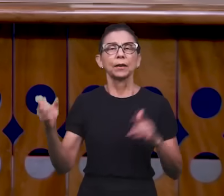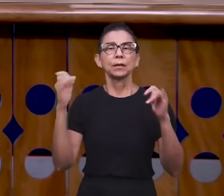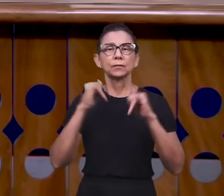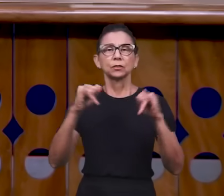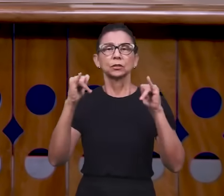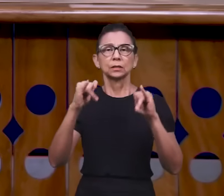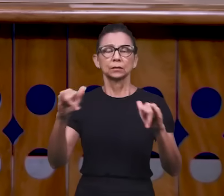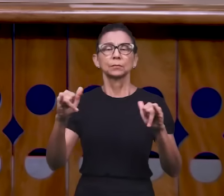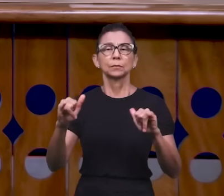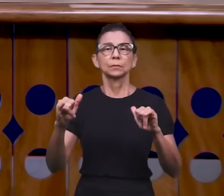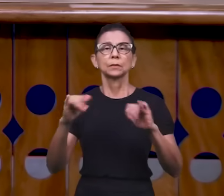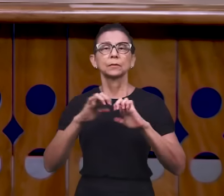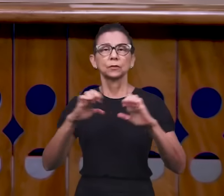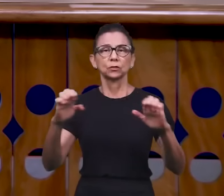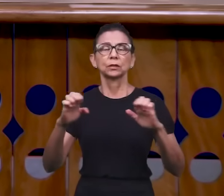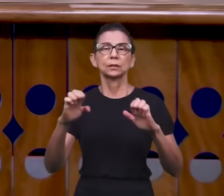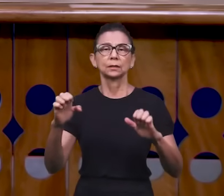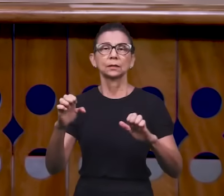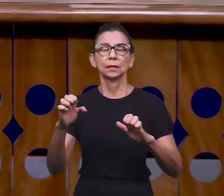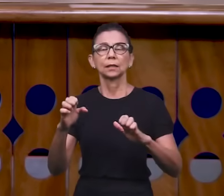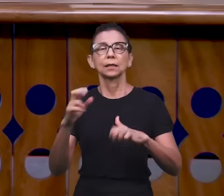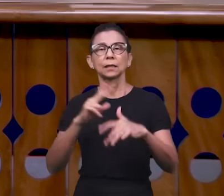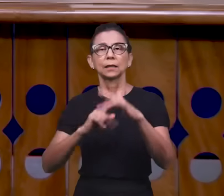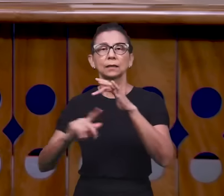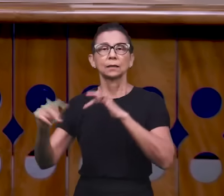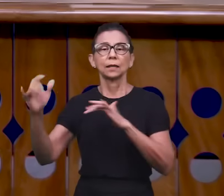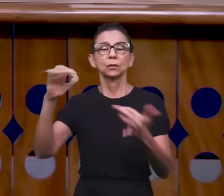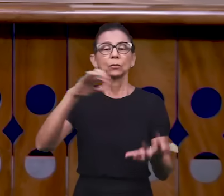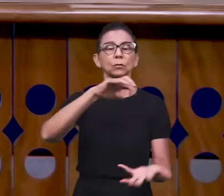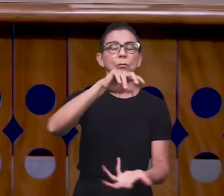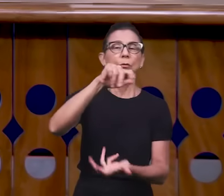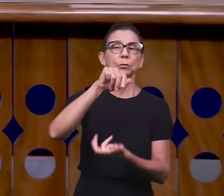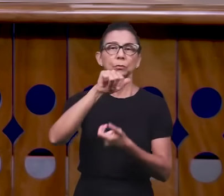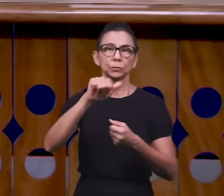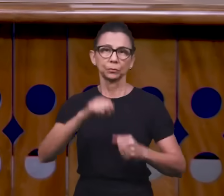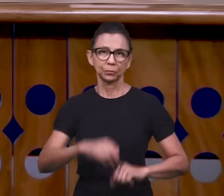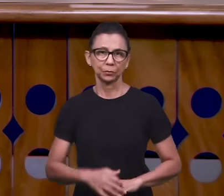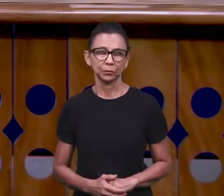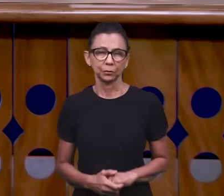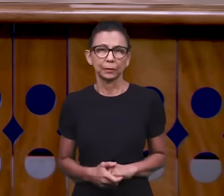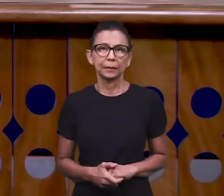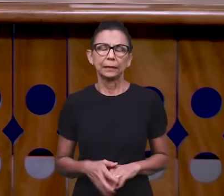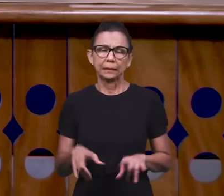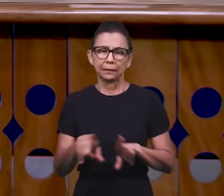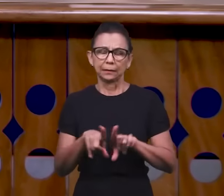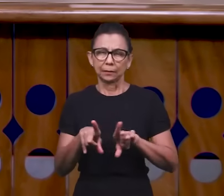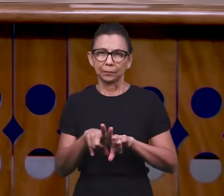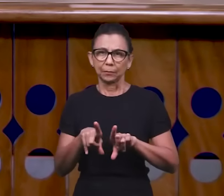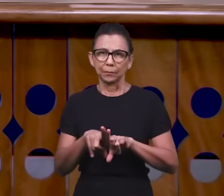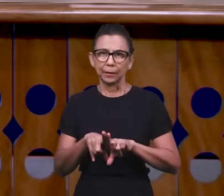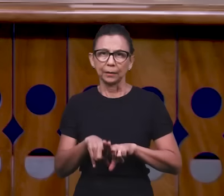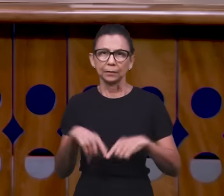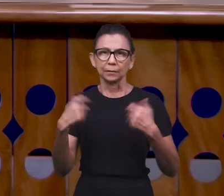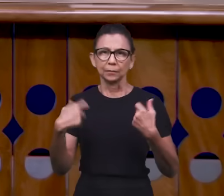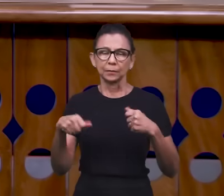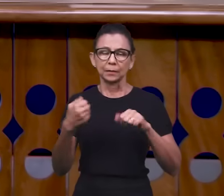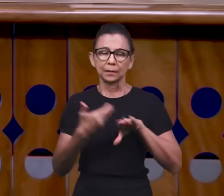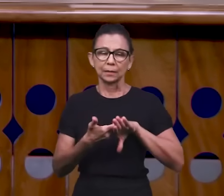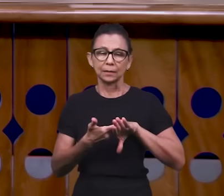texto do livro de Joel, quando ele fala, santificai uma guerra. Naturalmente, essa expressão ela